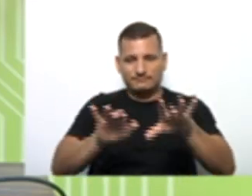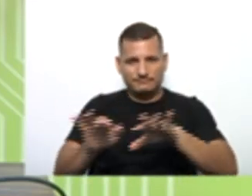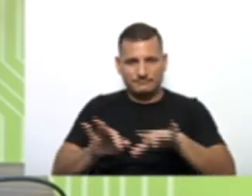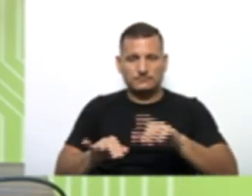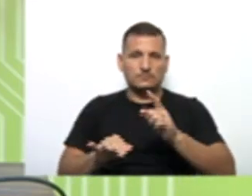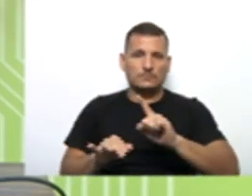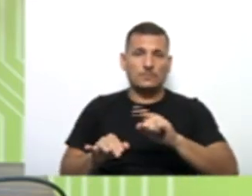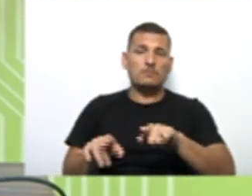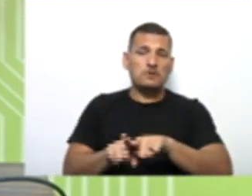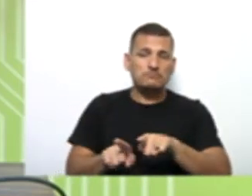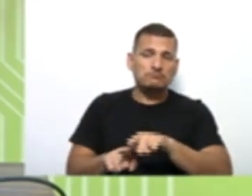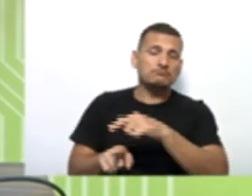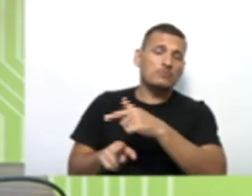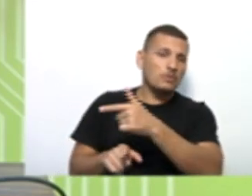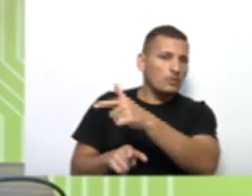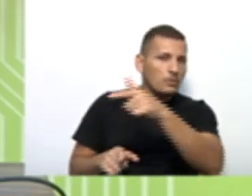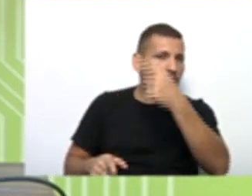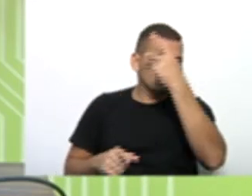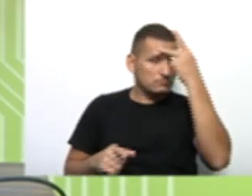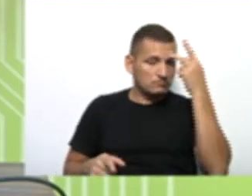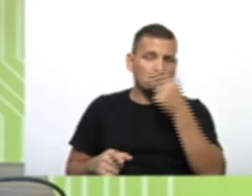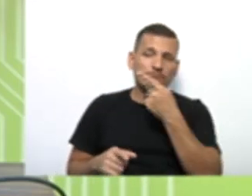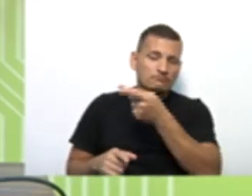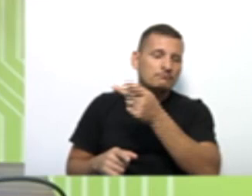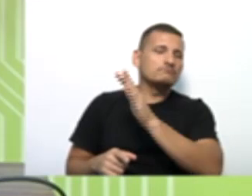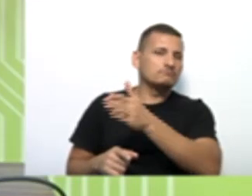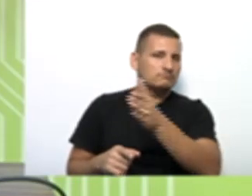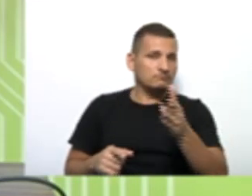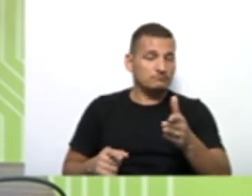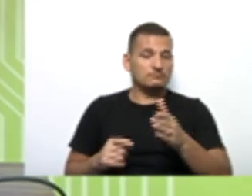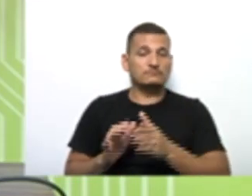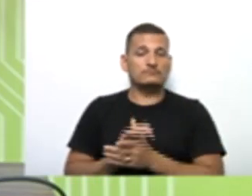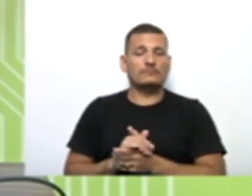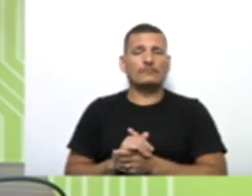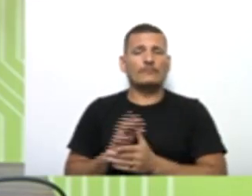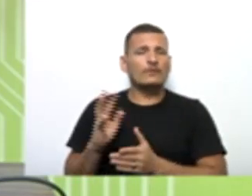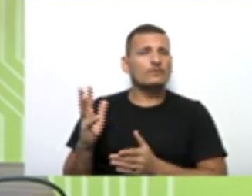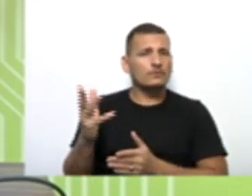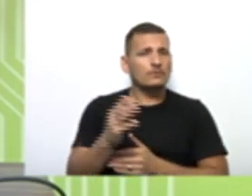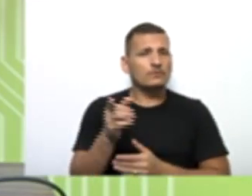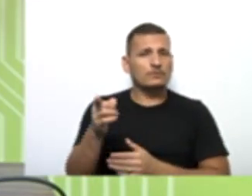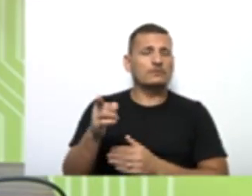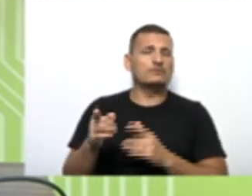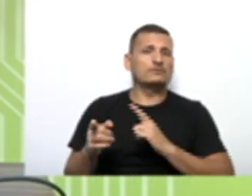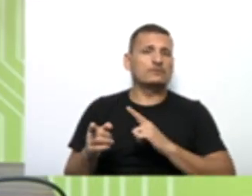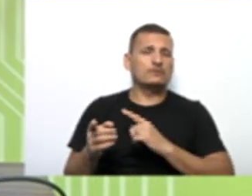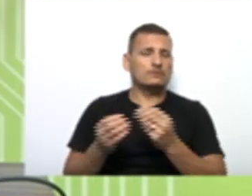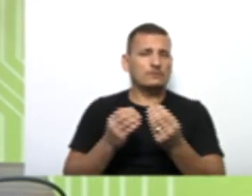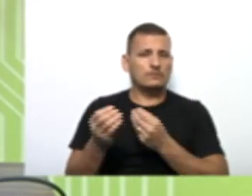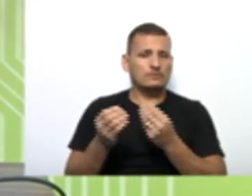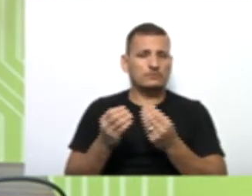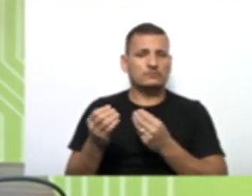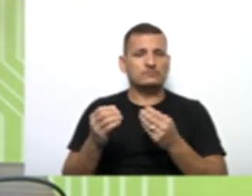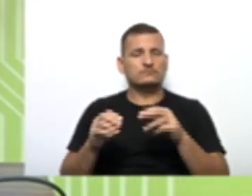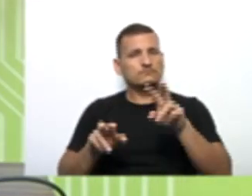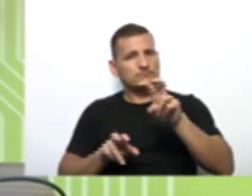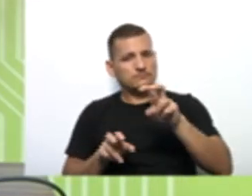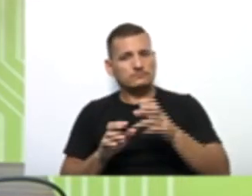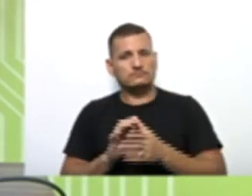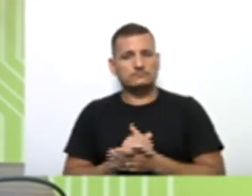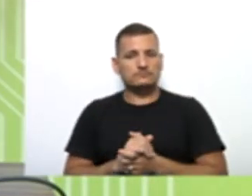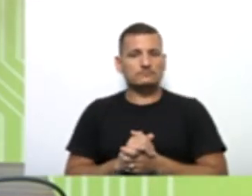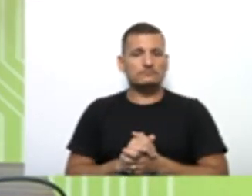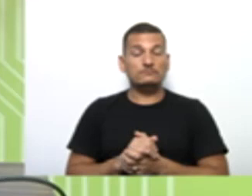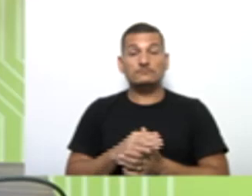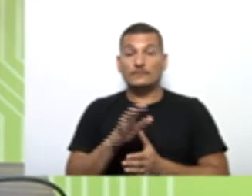fulano também diz isso. E todos esses procedimentos, eles têm uma forma de fazer. Enquanto a gente